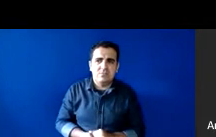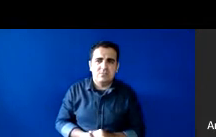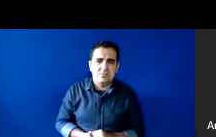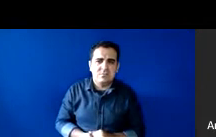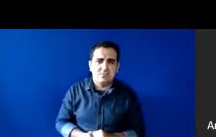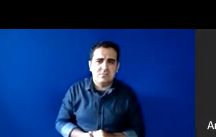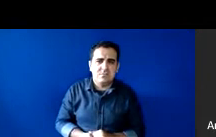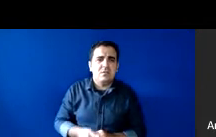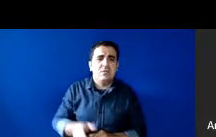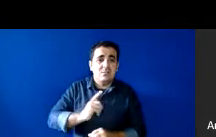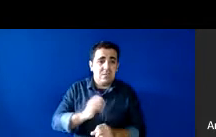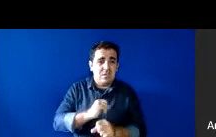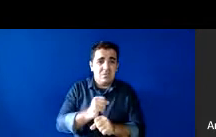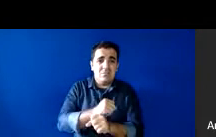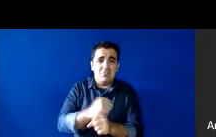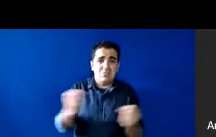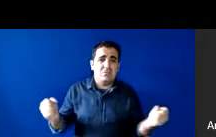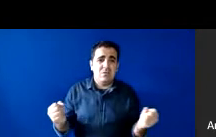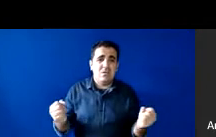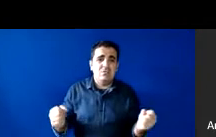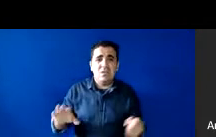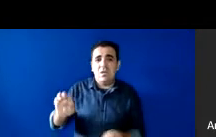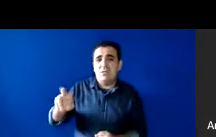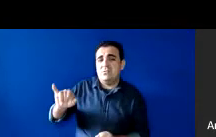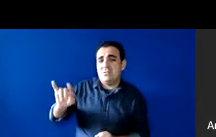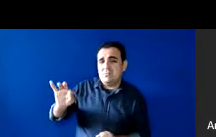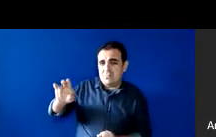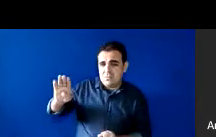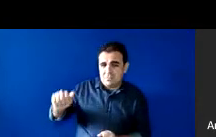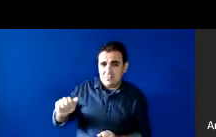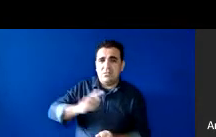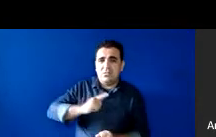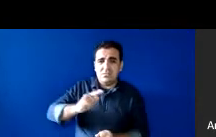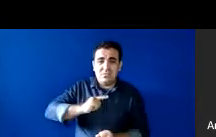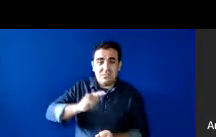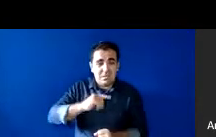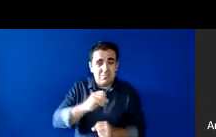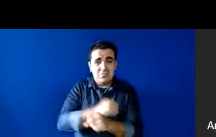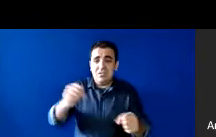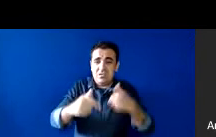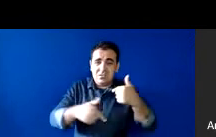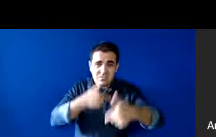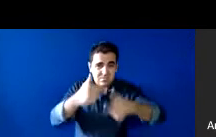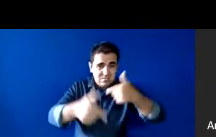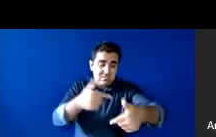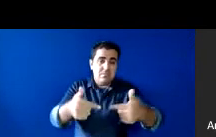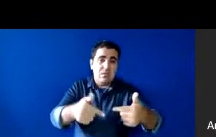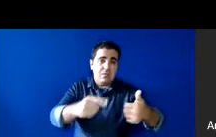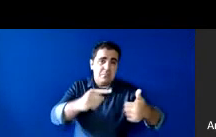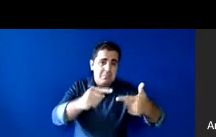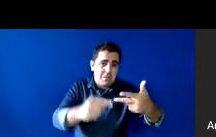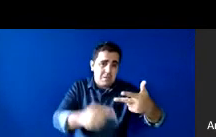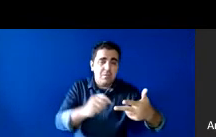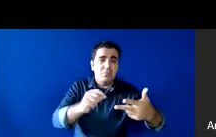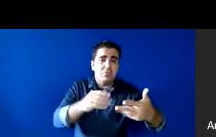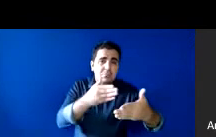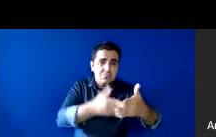de evitabilidade, como eu já disse, né? Temos vários desafios, e os desafios da morte